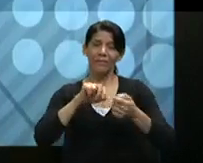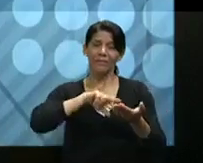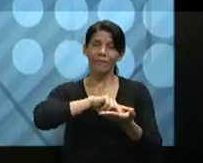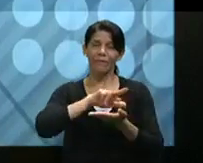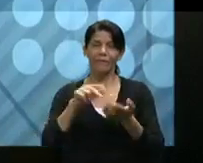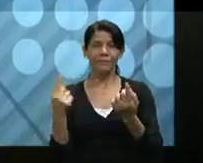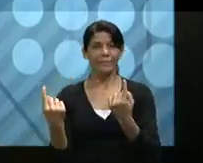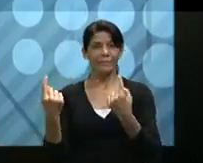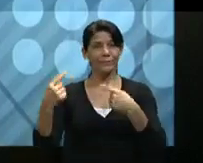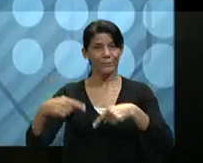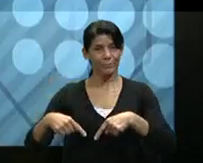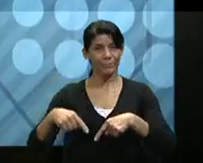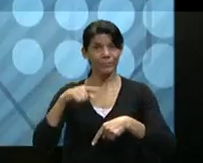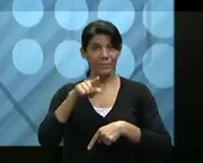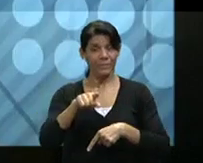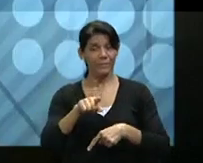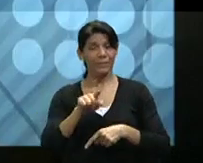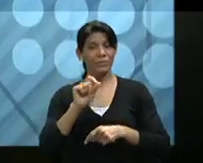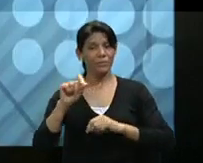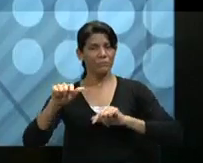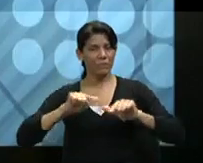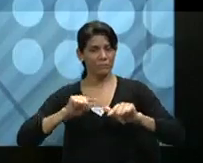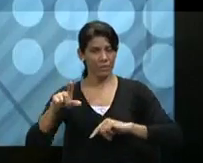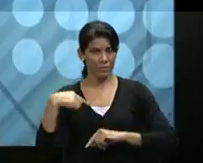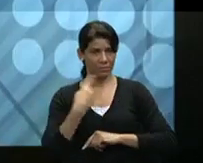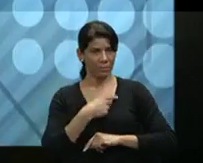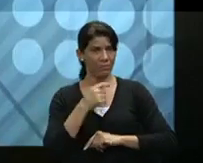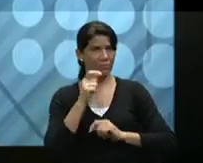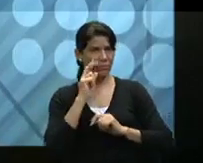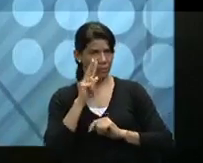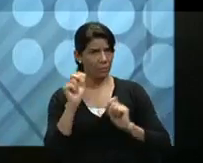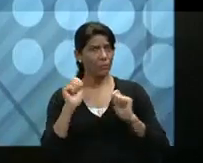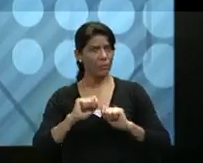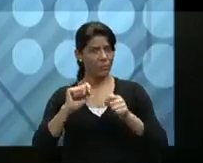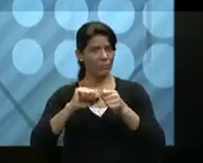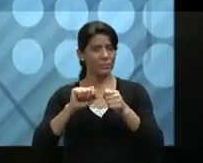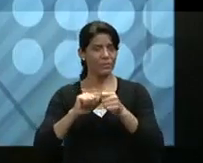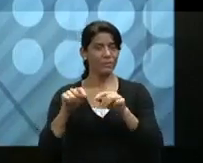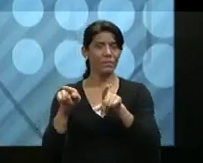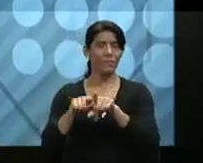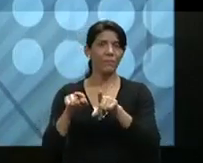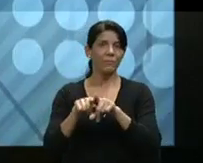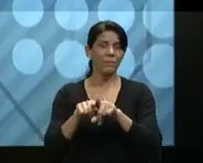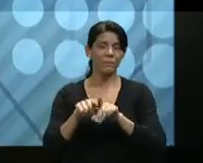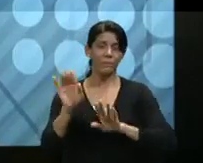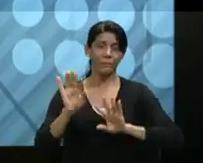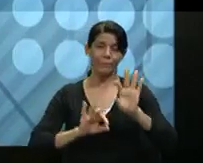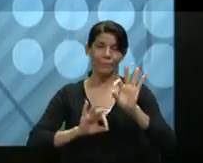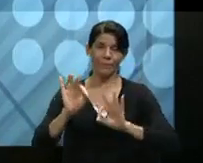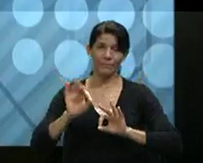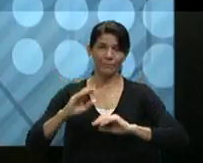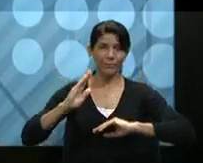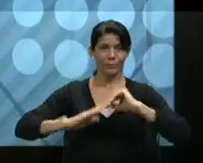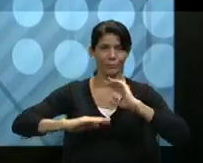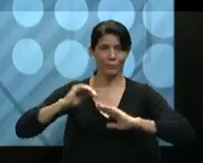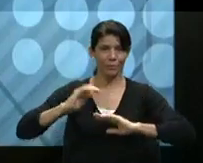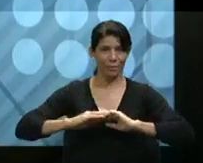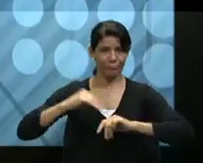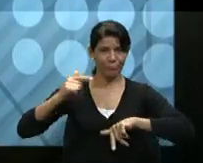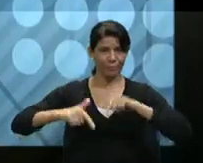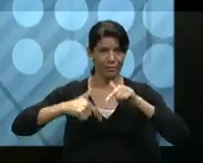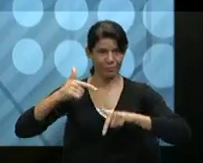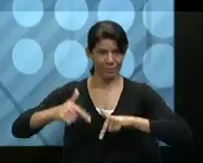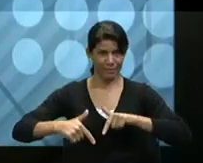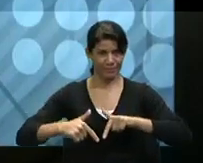de desafios, tanto de ações, que nós veremos que podem ser realizadas, como de preparação do profissional para o mercado de